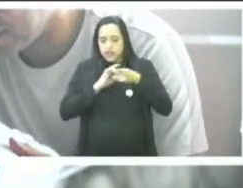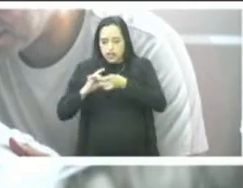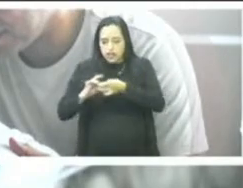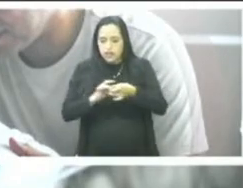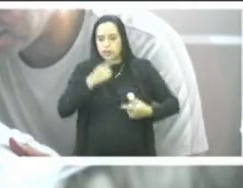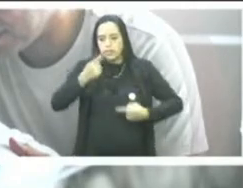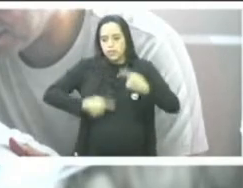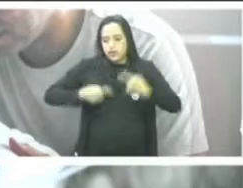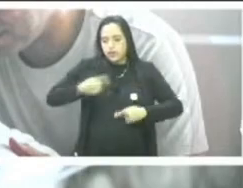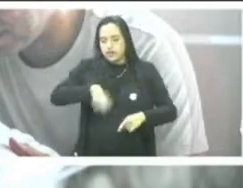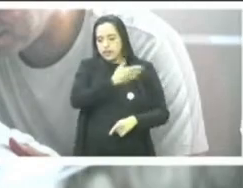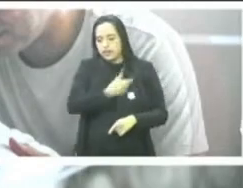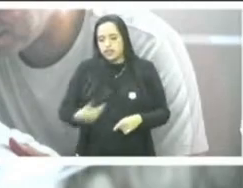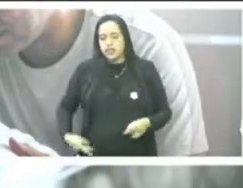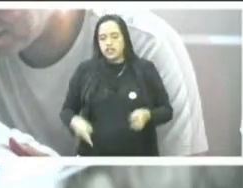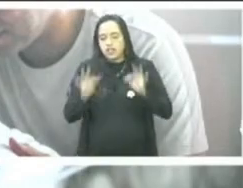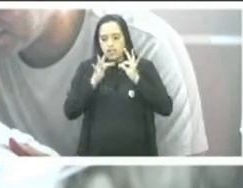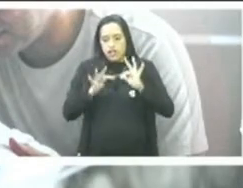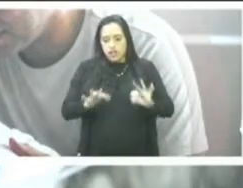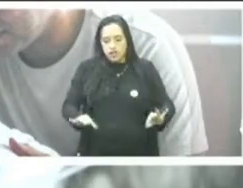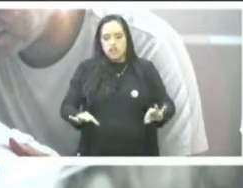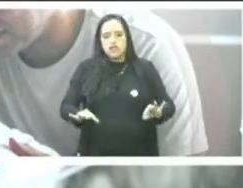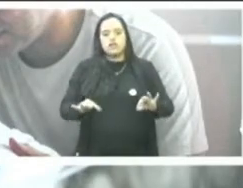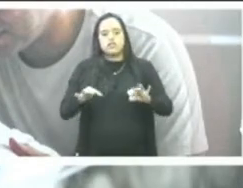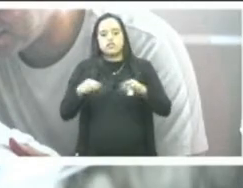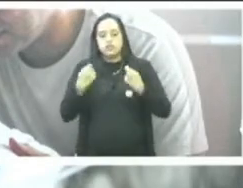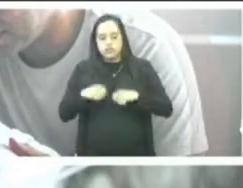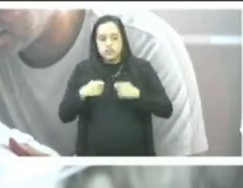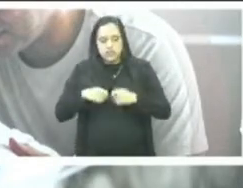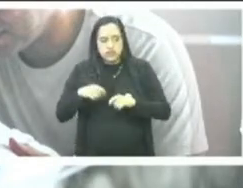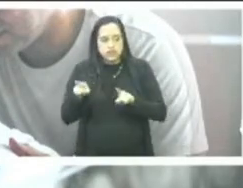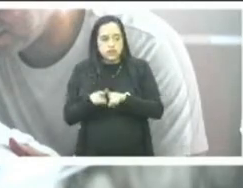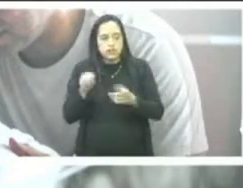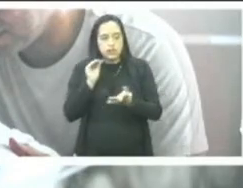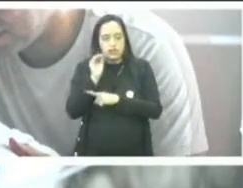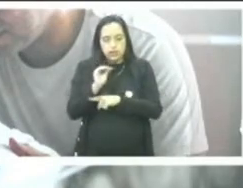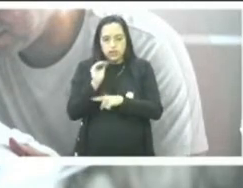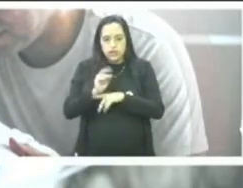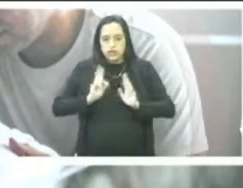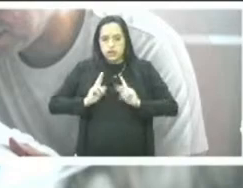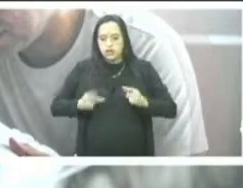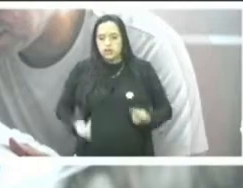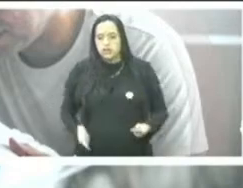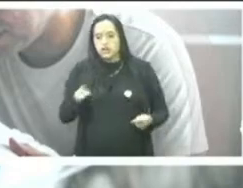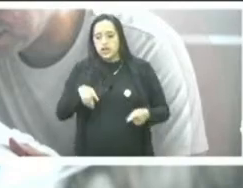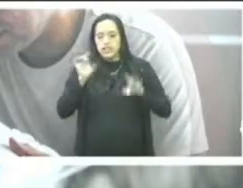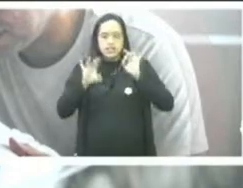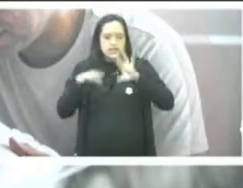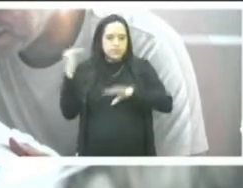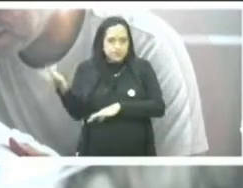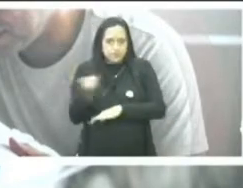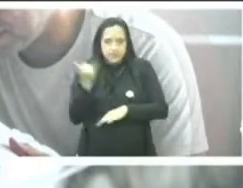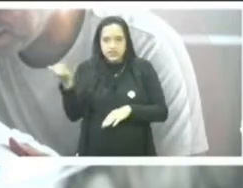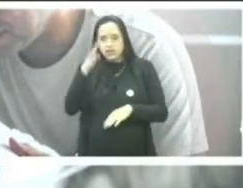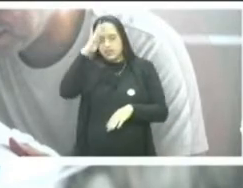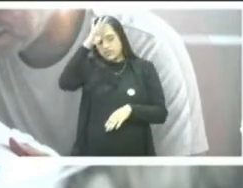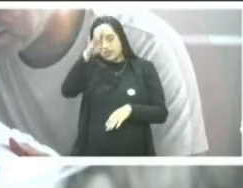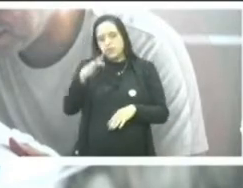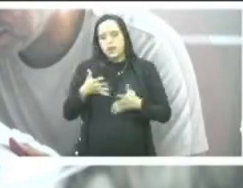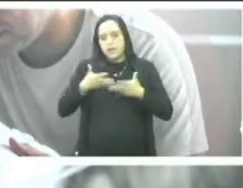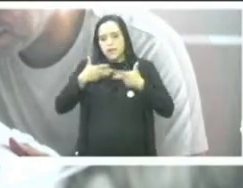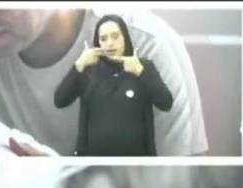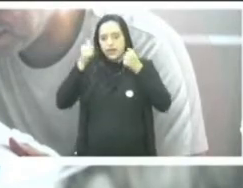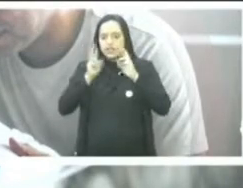entre políticas públicas, tecnologias duras e leves e o cuidado humanizado é essencial para melhores